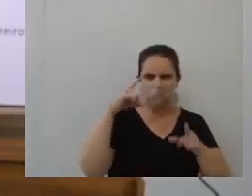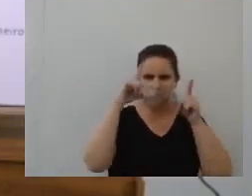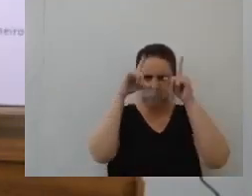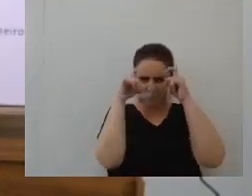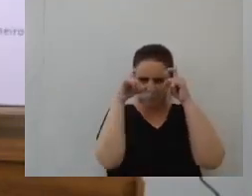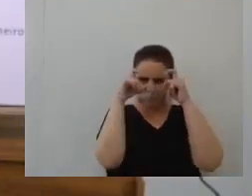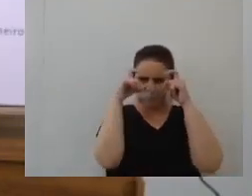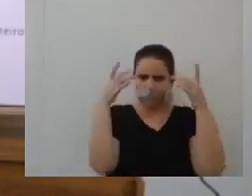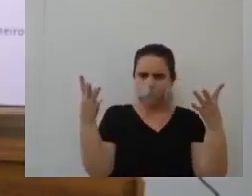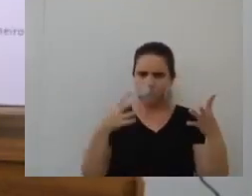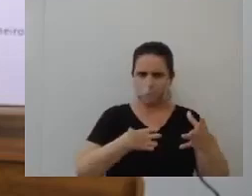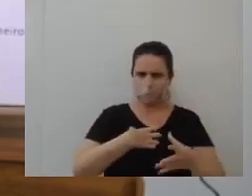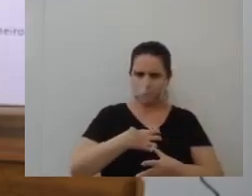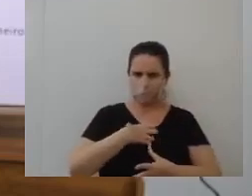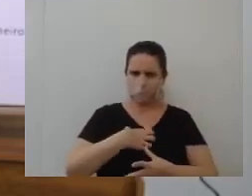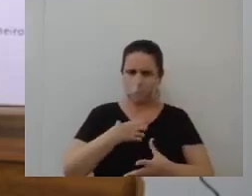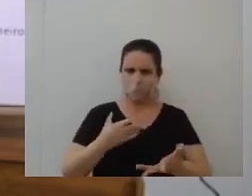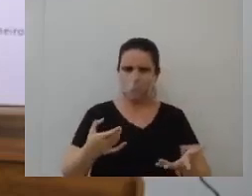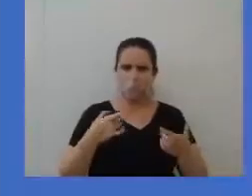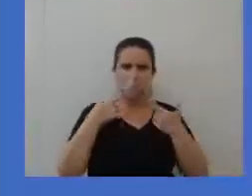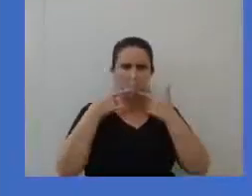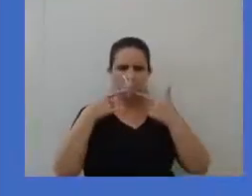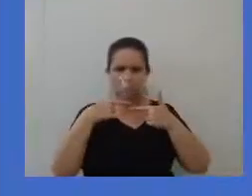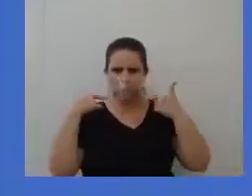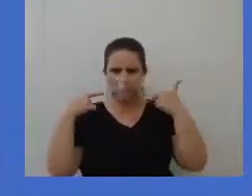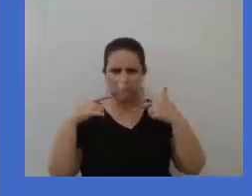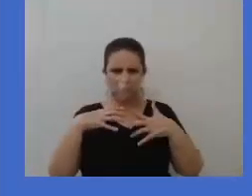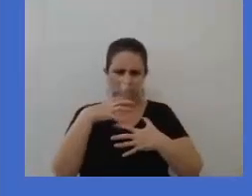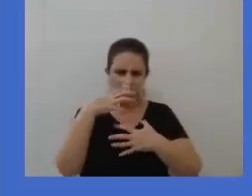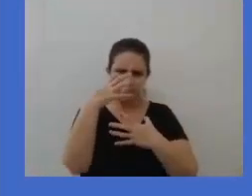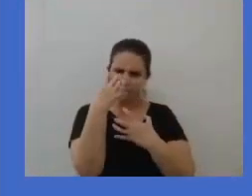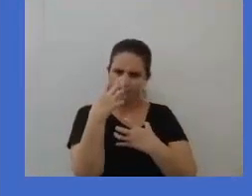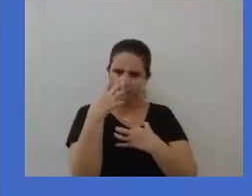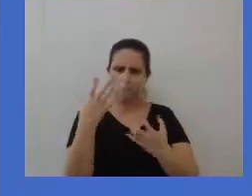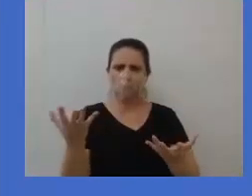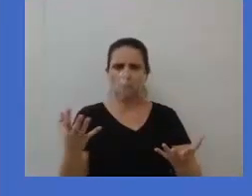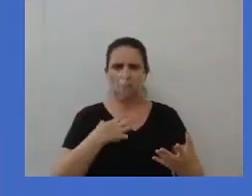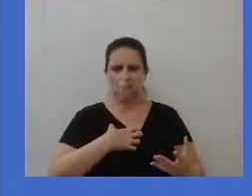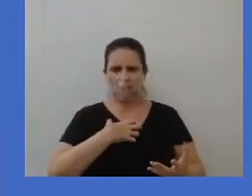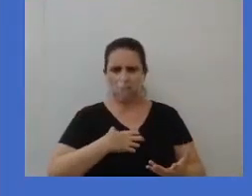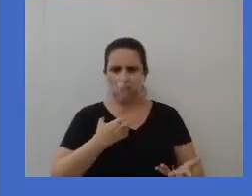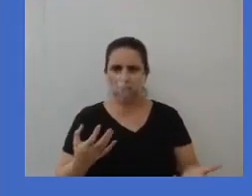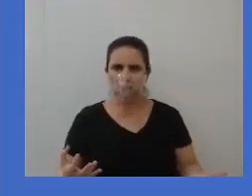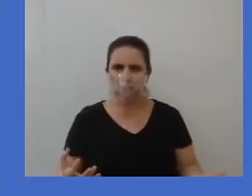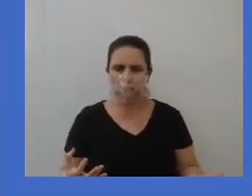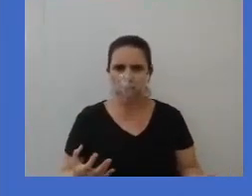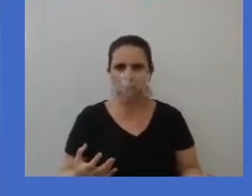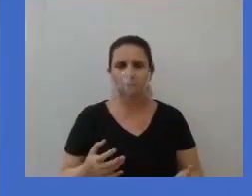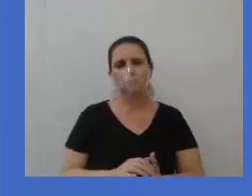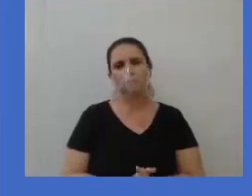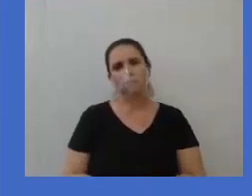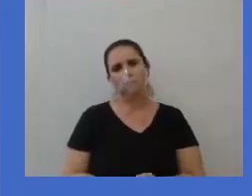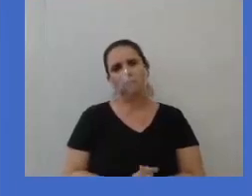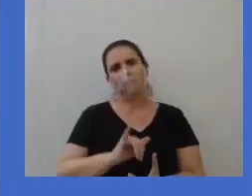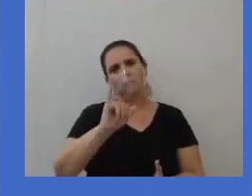aquele jeito, olha o olhar, olha a boca. Certamente o personagem está, no